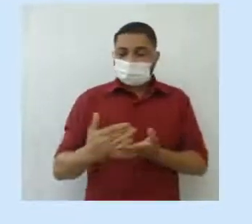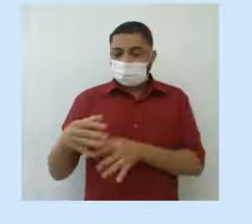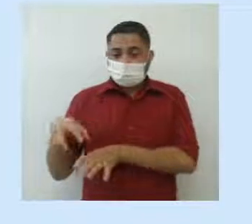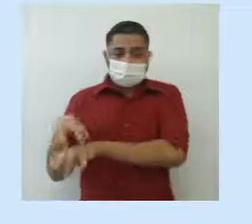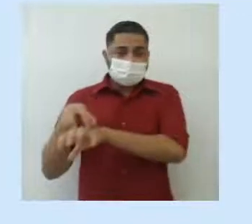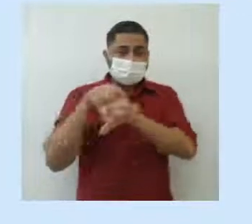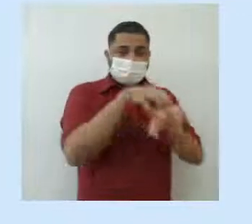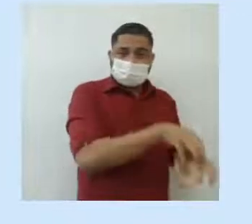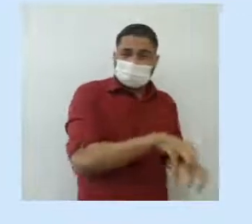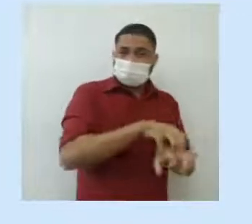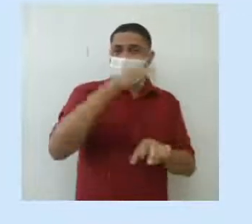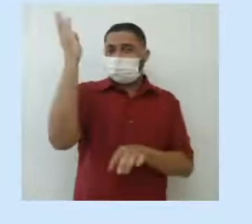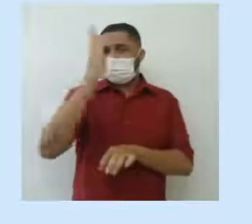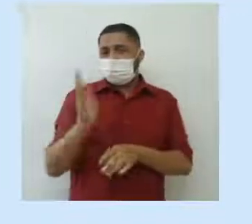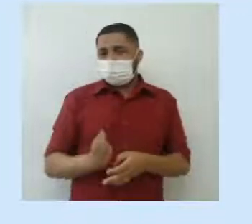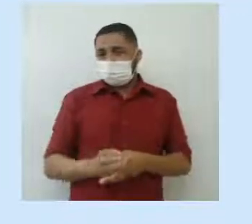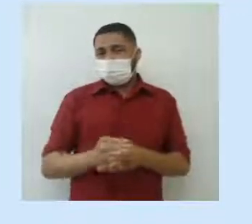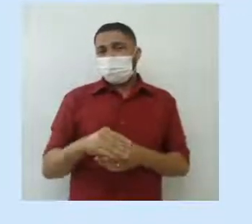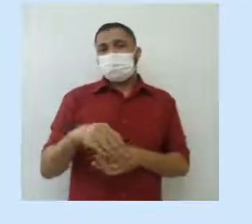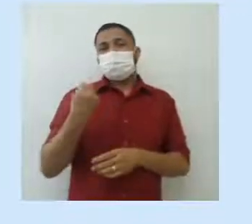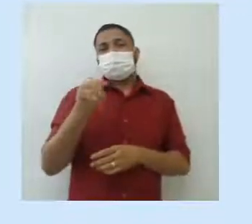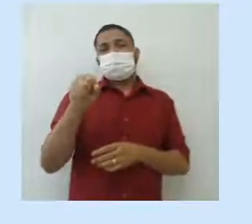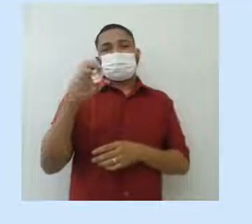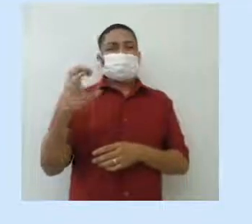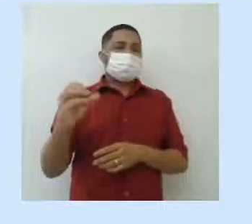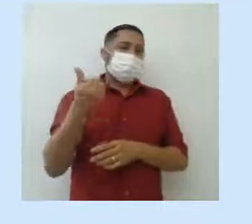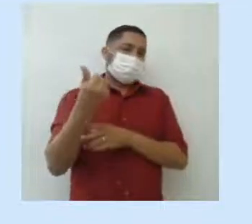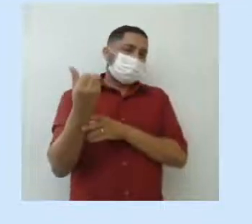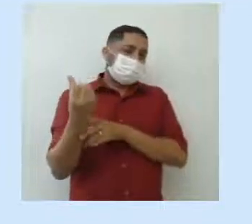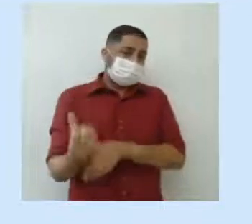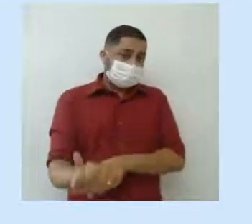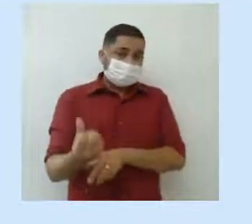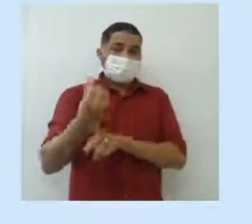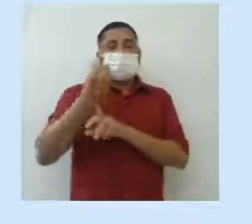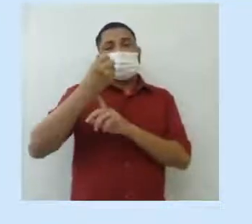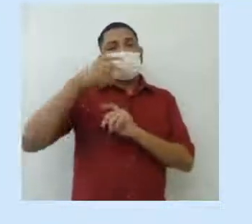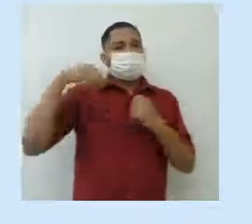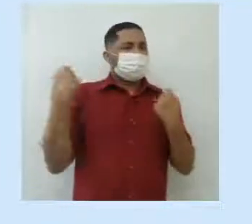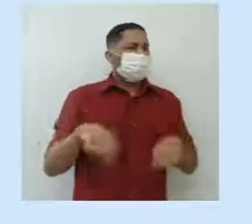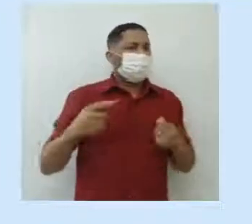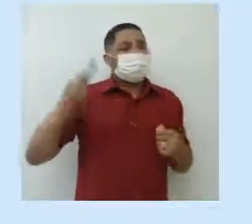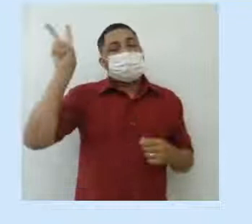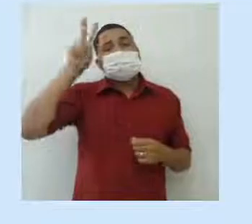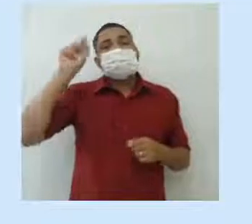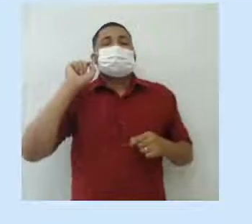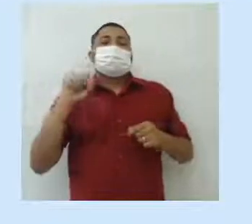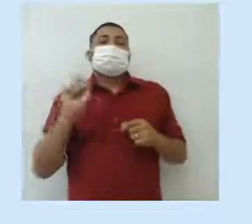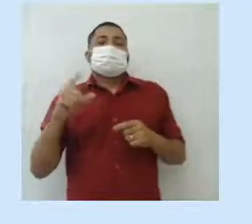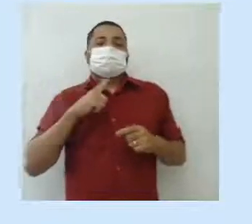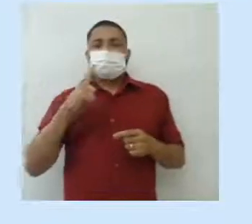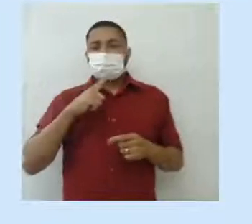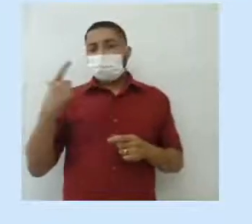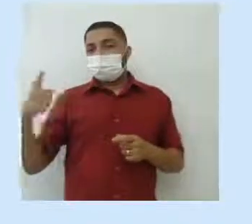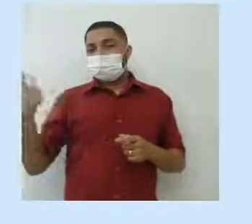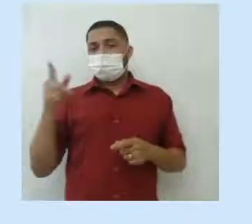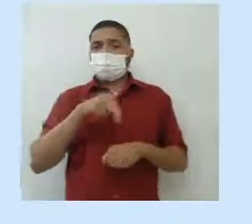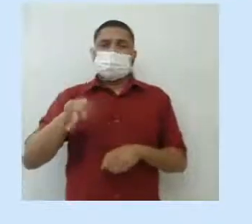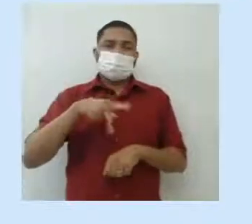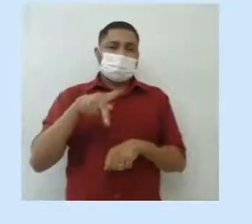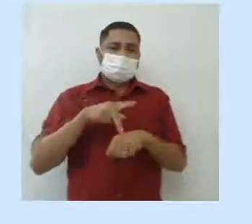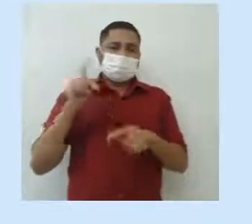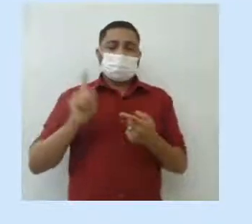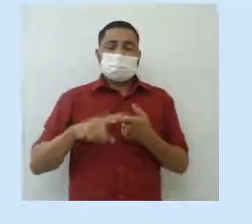para o Brasil em meados do século XVI. Mas devemos lembrar que nós tínhamos também outros países,